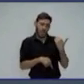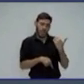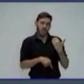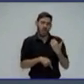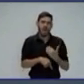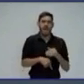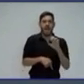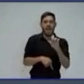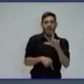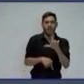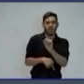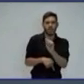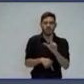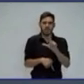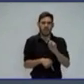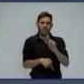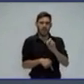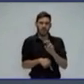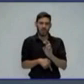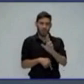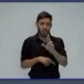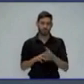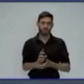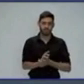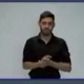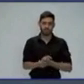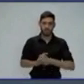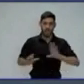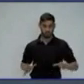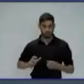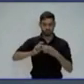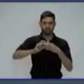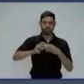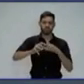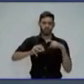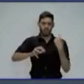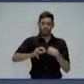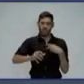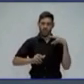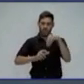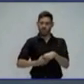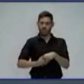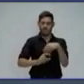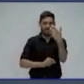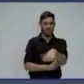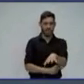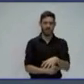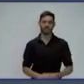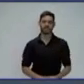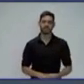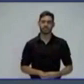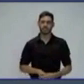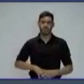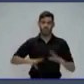El Salvador. É nesse clube que nós não queremos entrar. Em